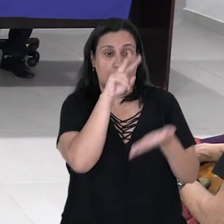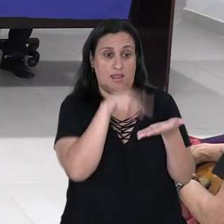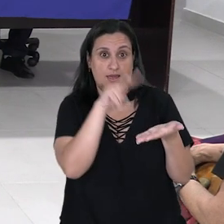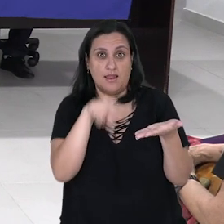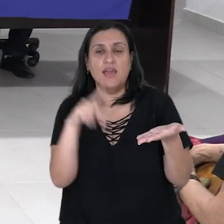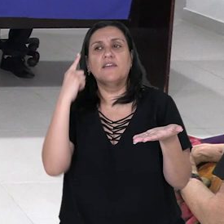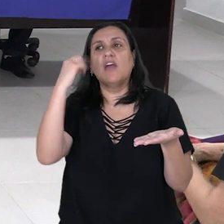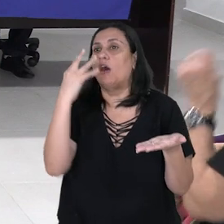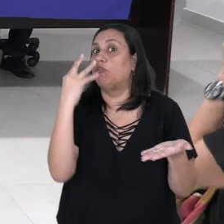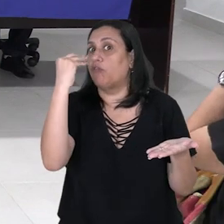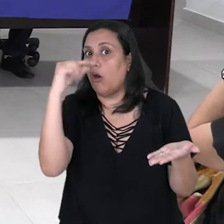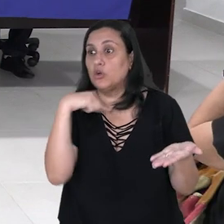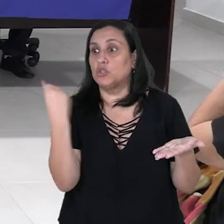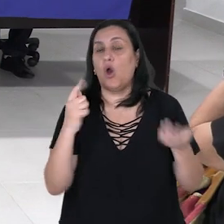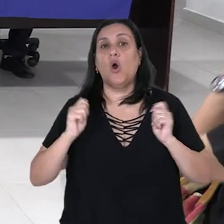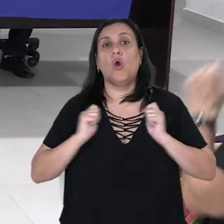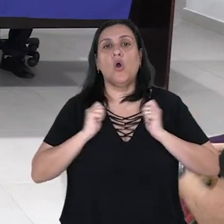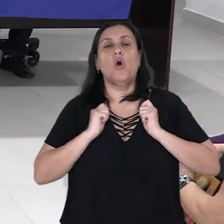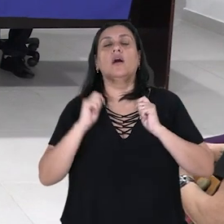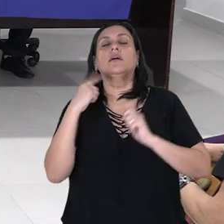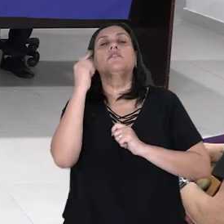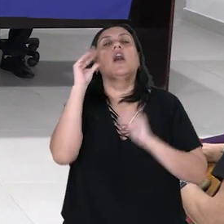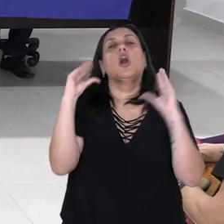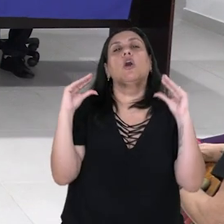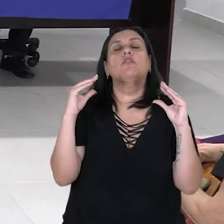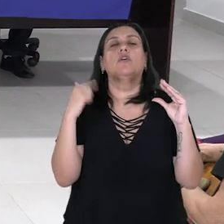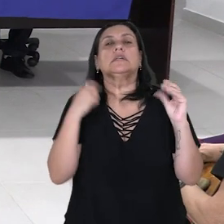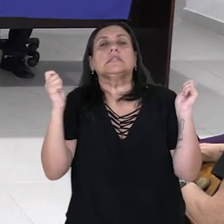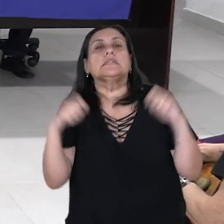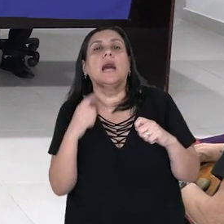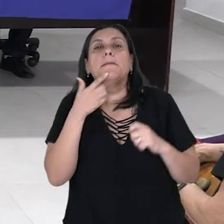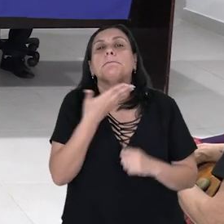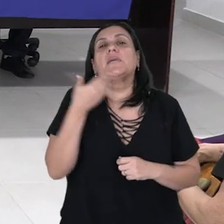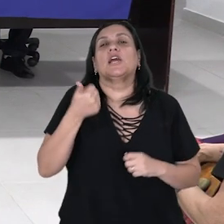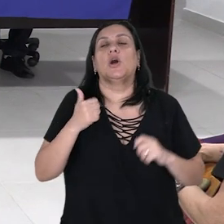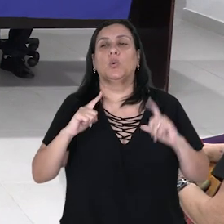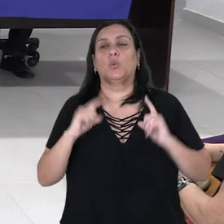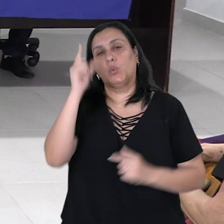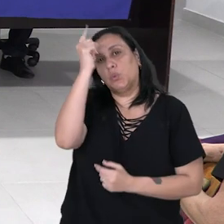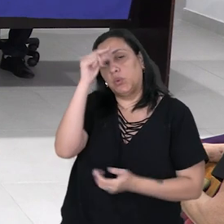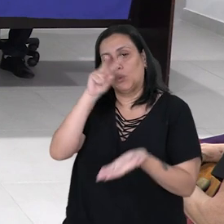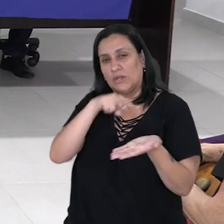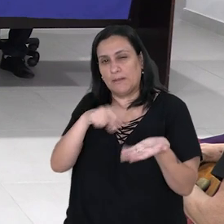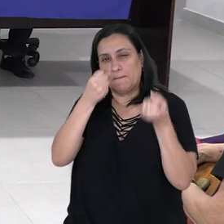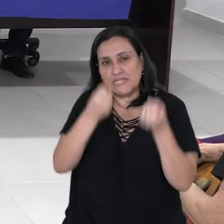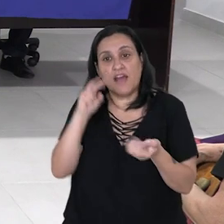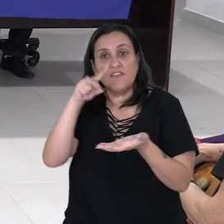foi tirada. Então, de qualquer forma, acaba dando uma relaxada naquela